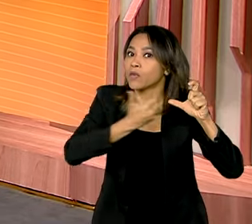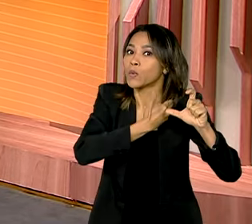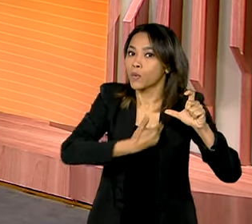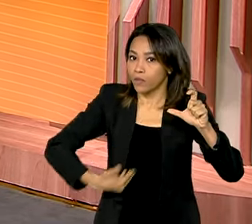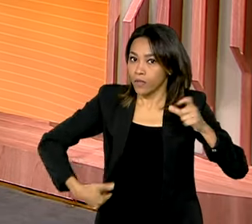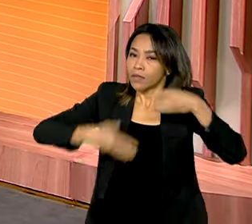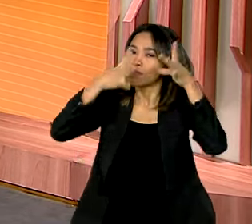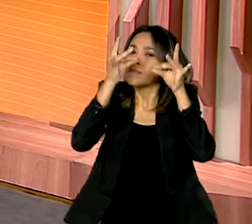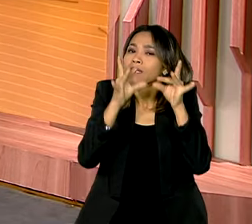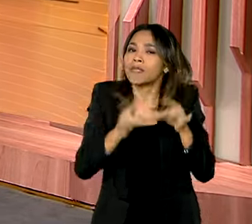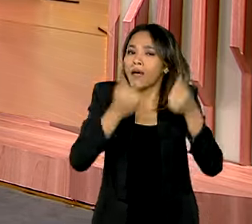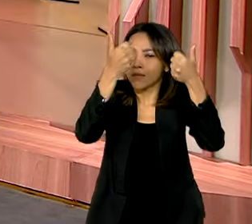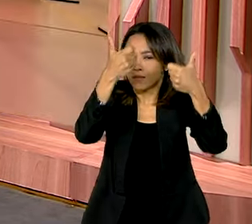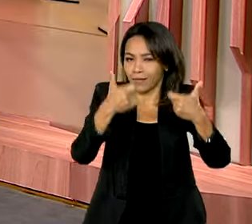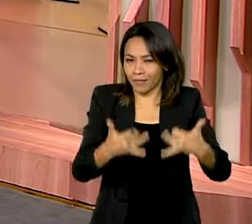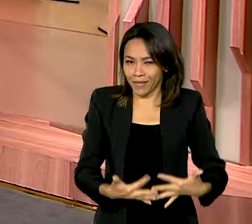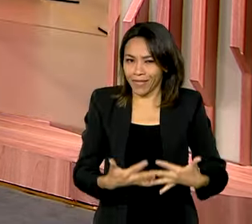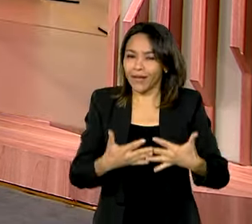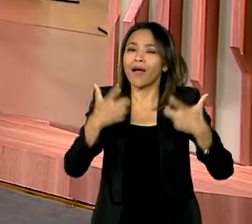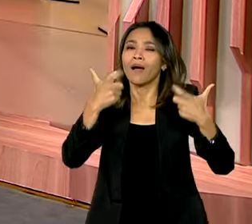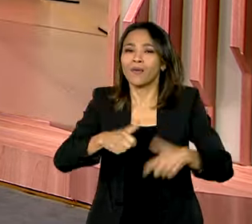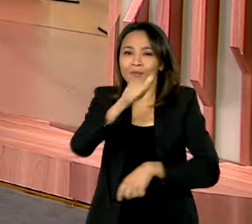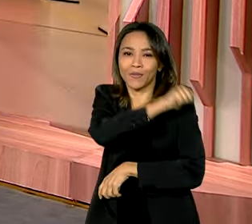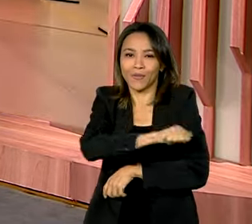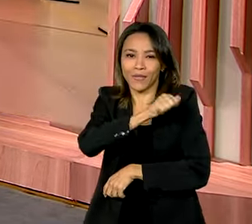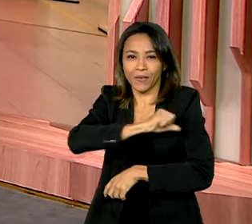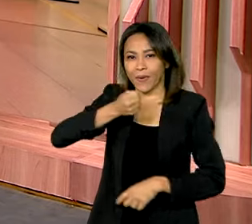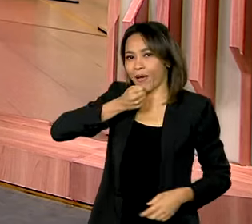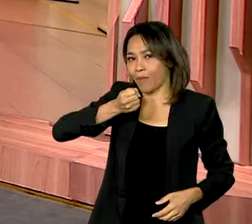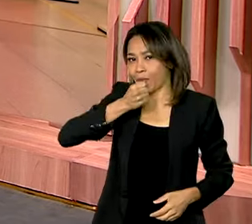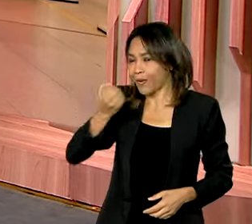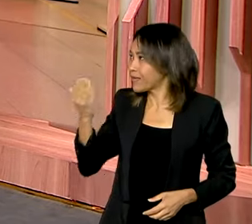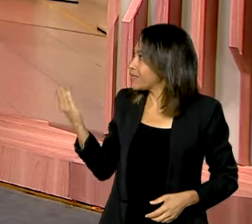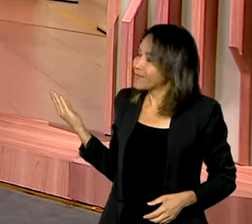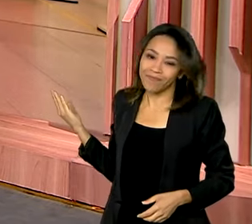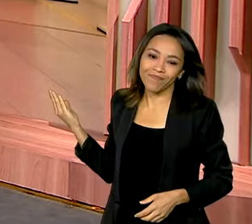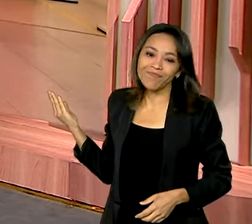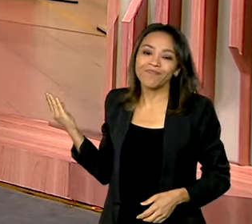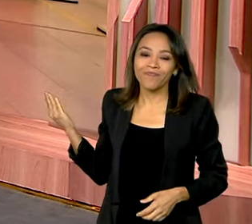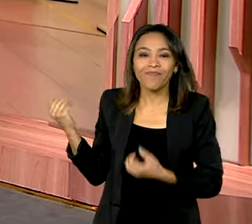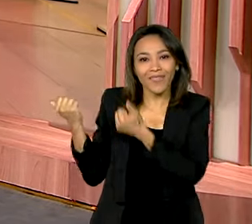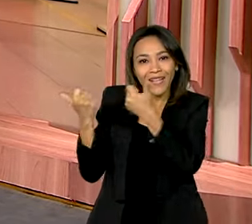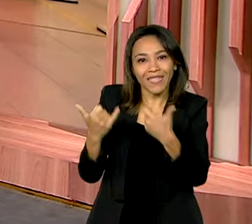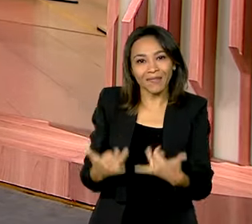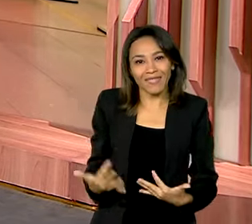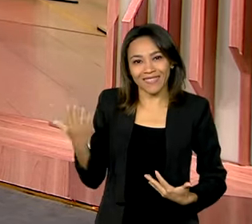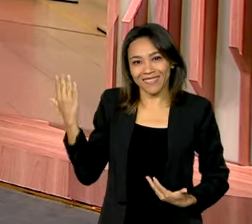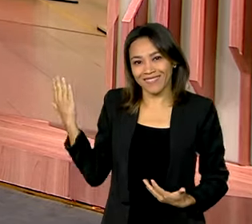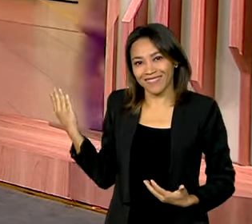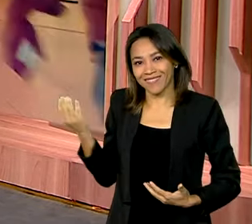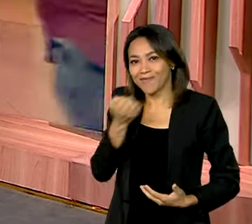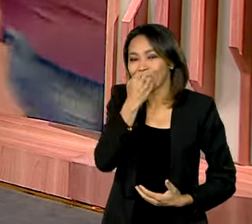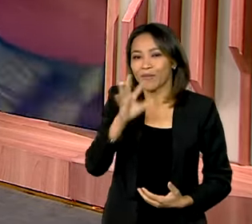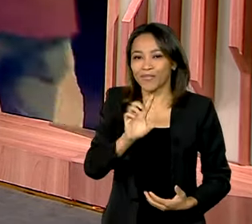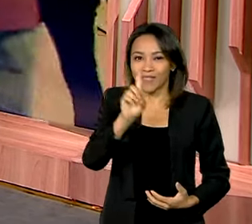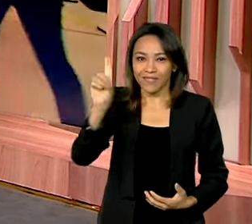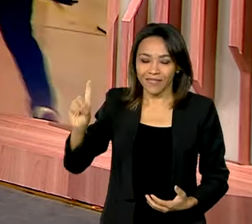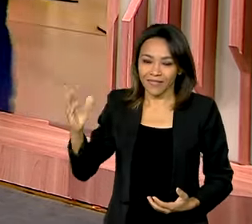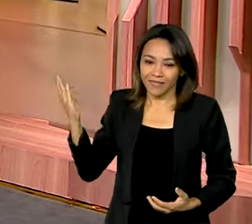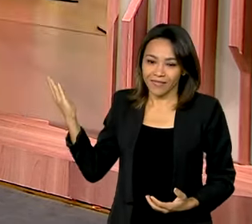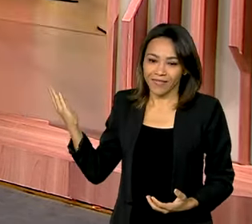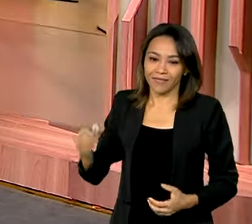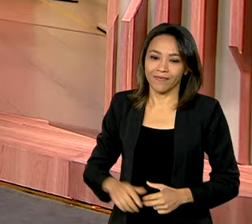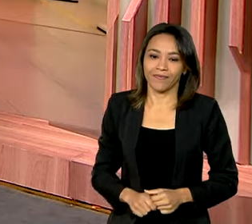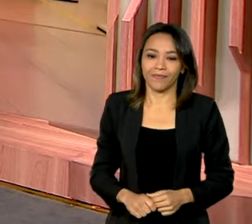detalhes direto do Rio de Janeiro com a repórter Alessandra Lago, que fala agora ao vivo com a gente. Alessandra, bom dia para você.